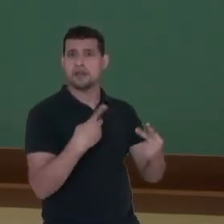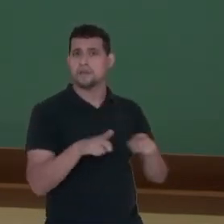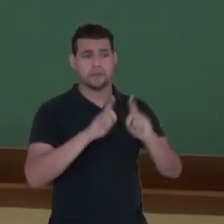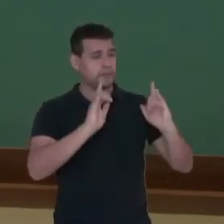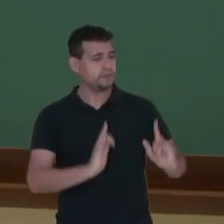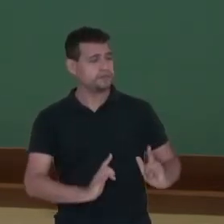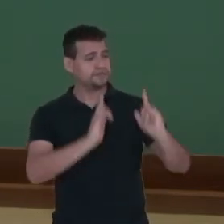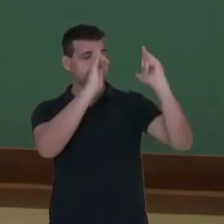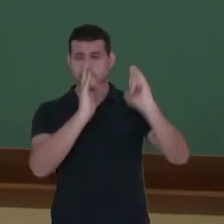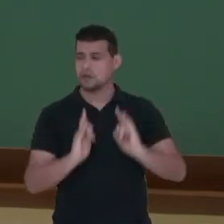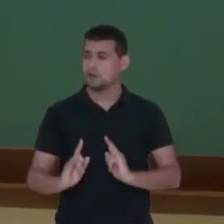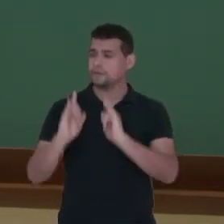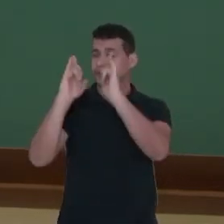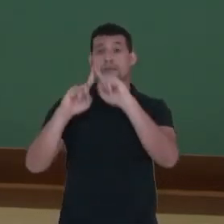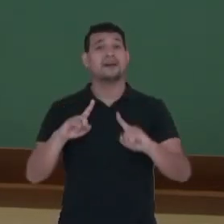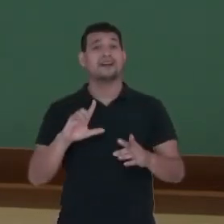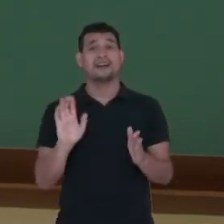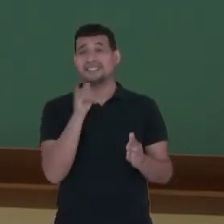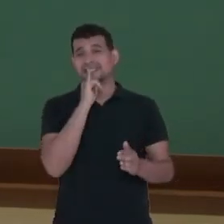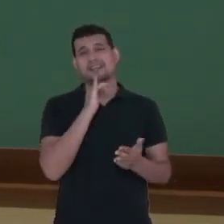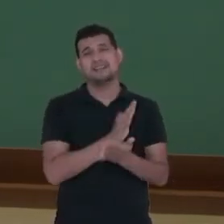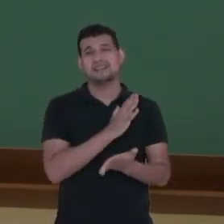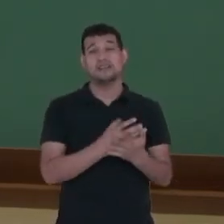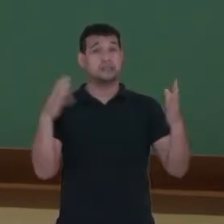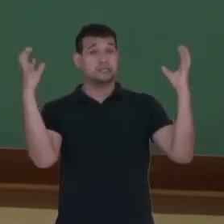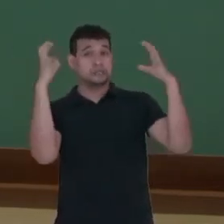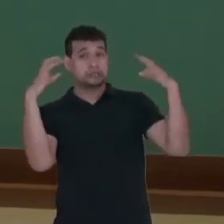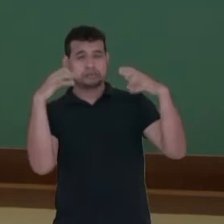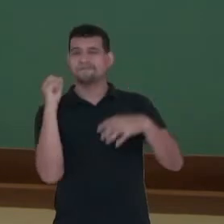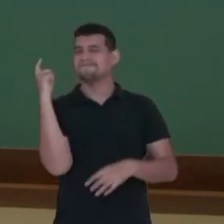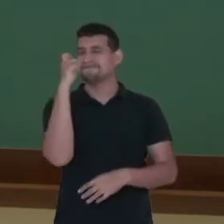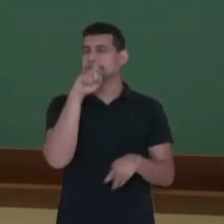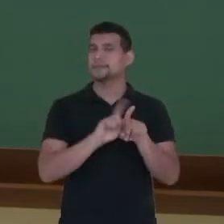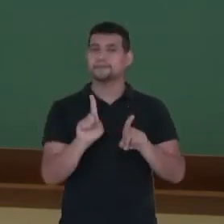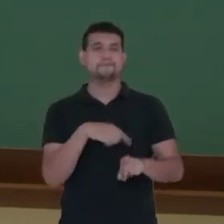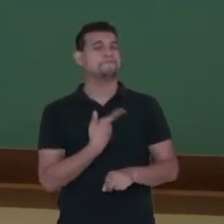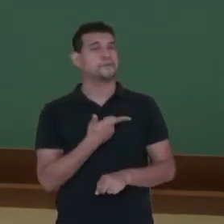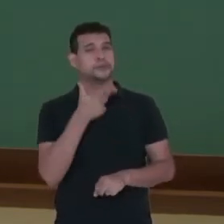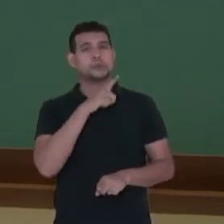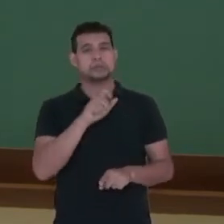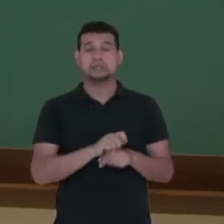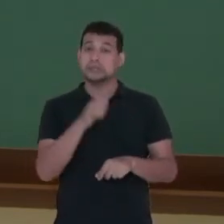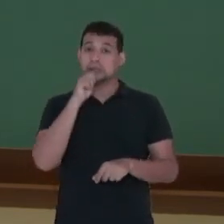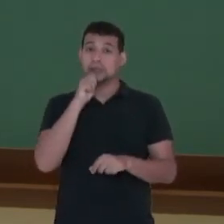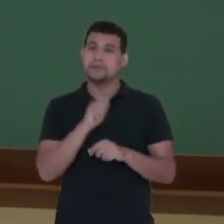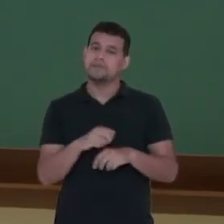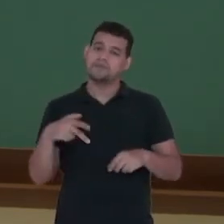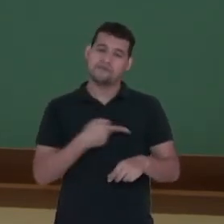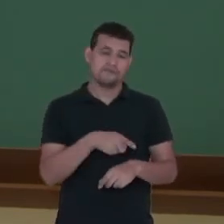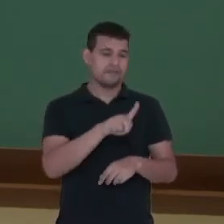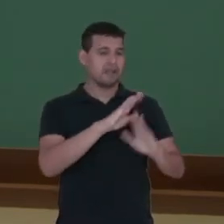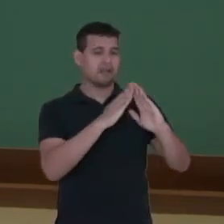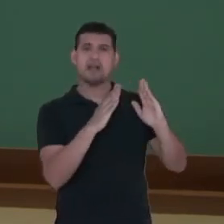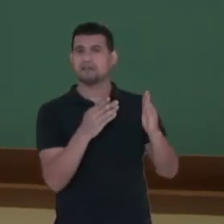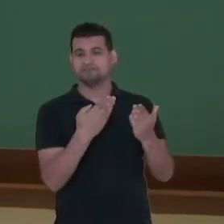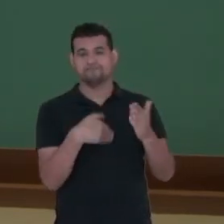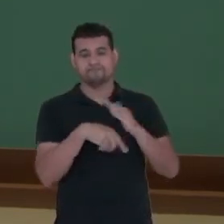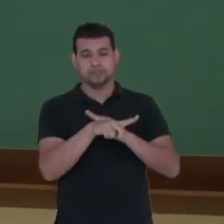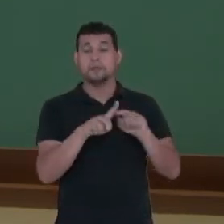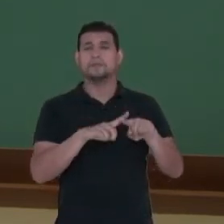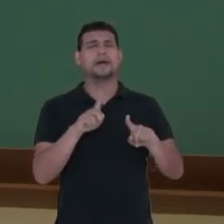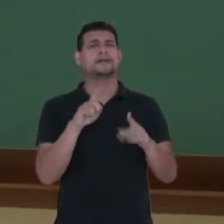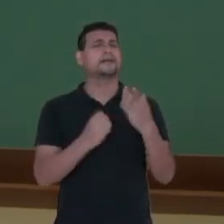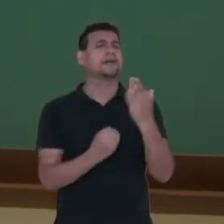temos aqueles dias onde está chovendo que impossibilita que a gente possa sair de casa. E